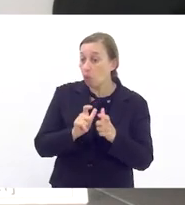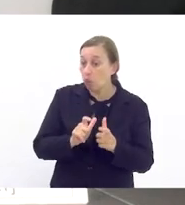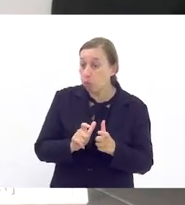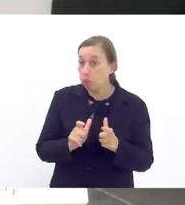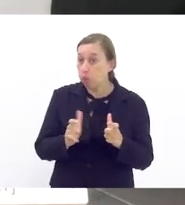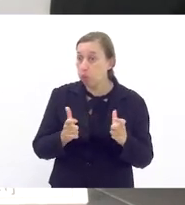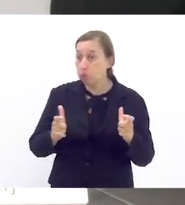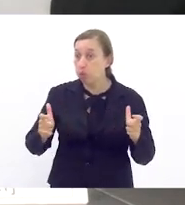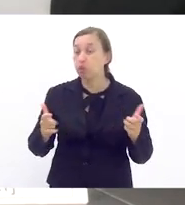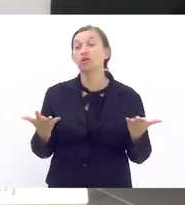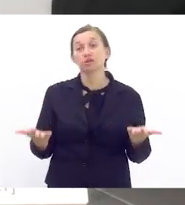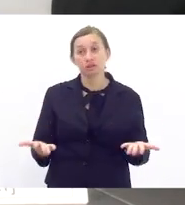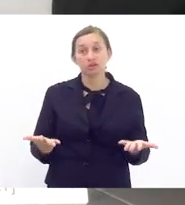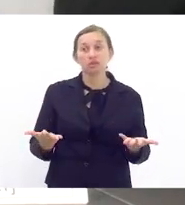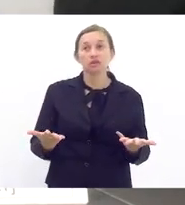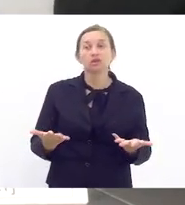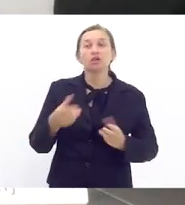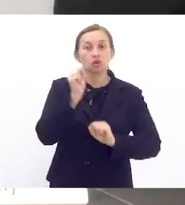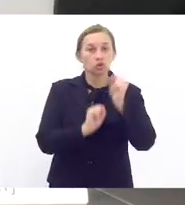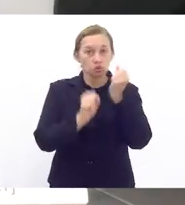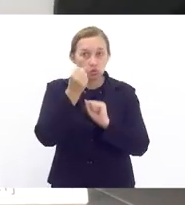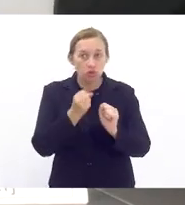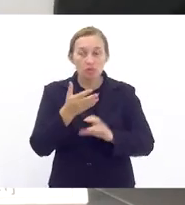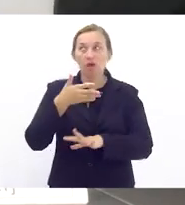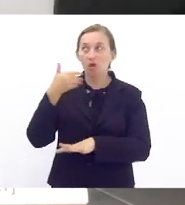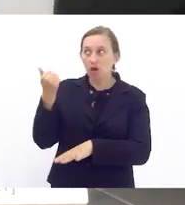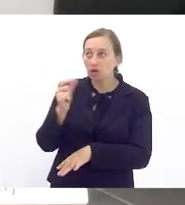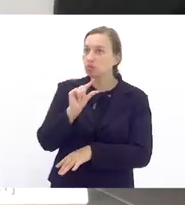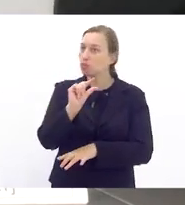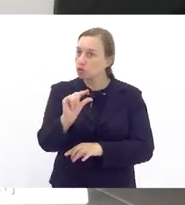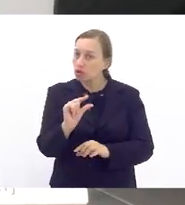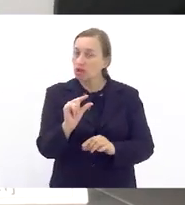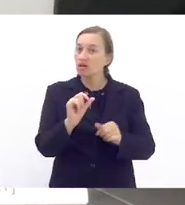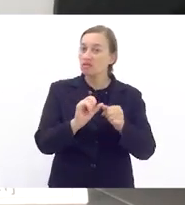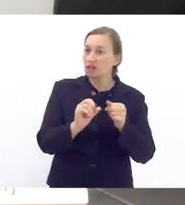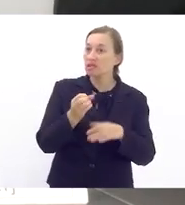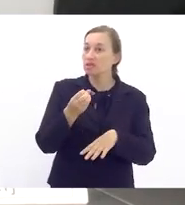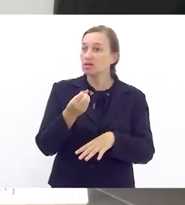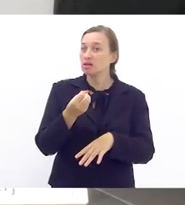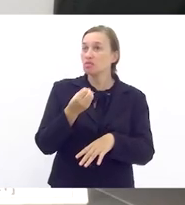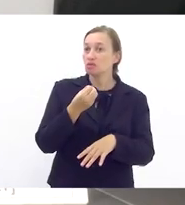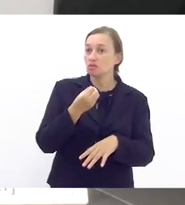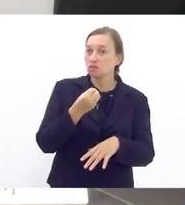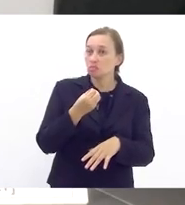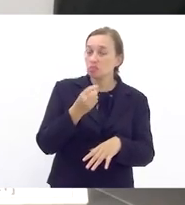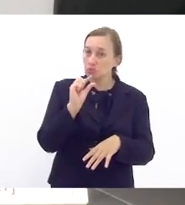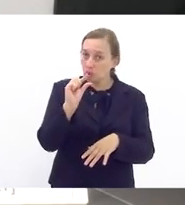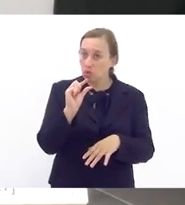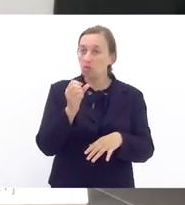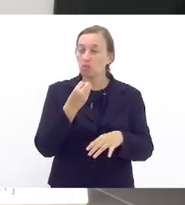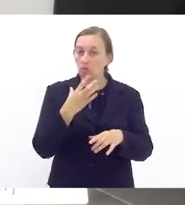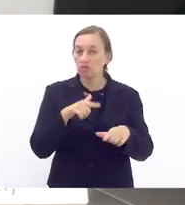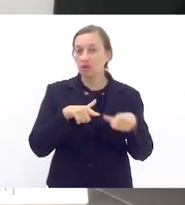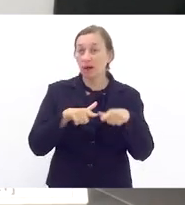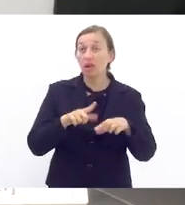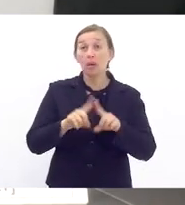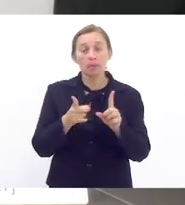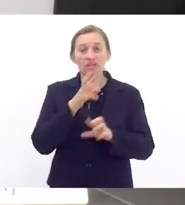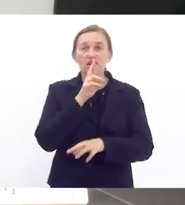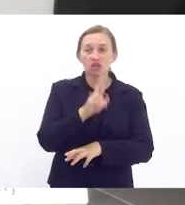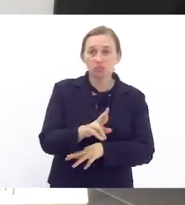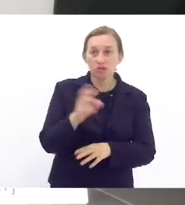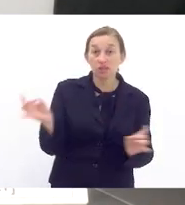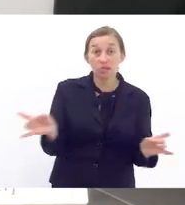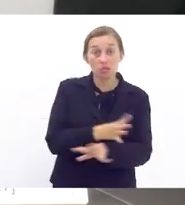e, logicamente, que as indústrias têm melhorado muito, logicamente que as indústrias fazem muito, mas a resposta tem que